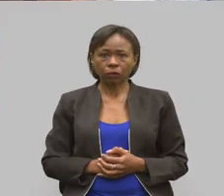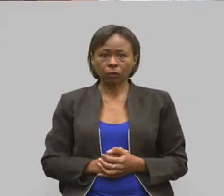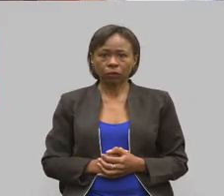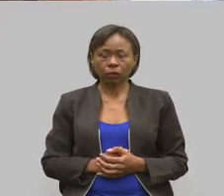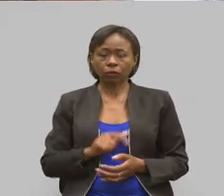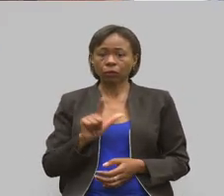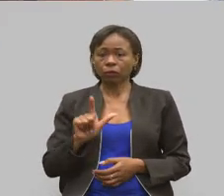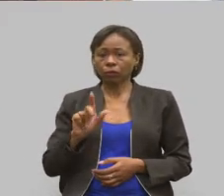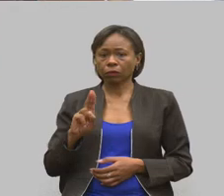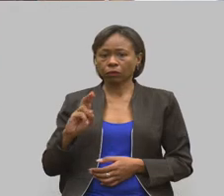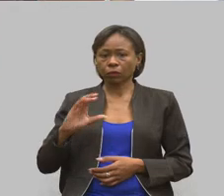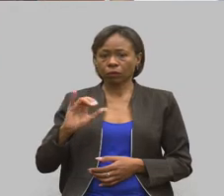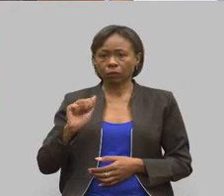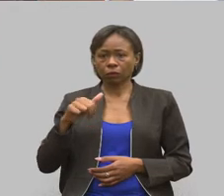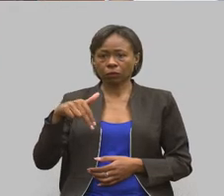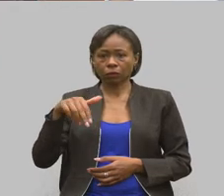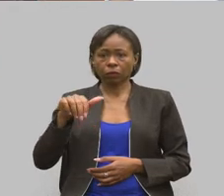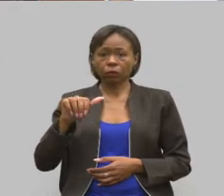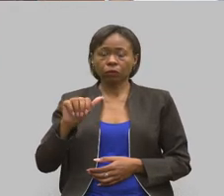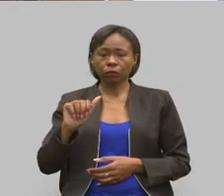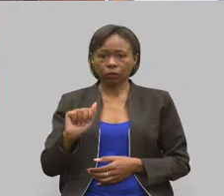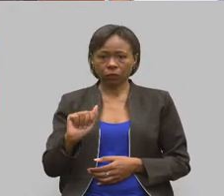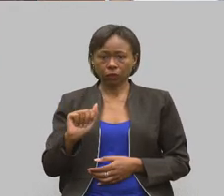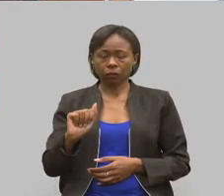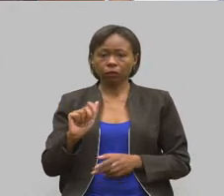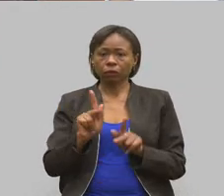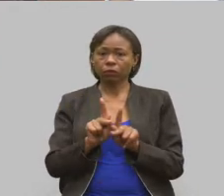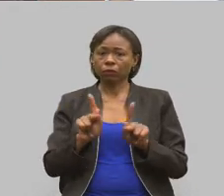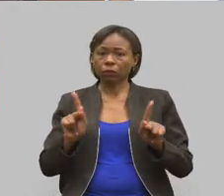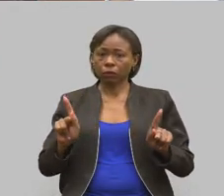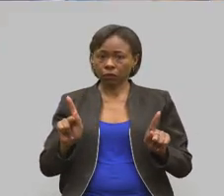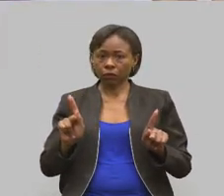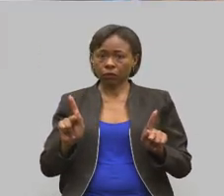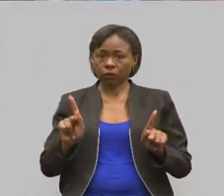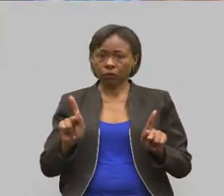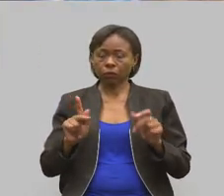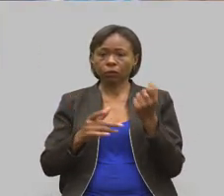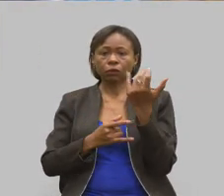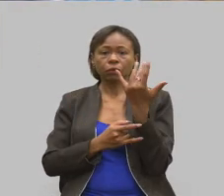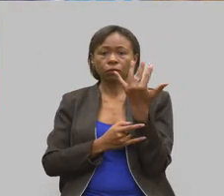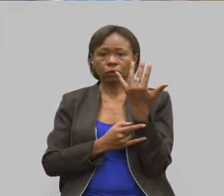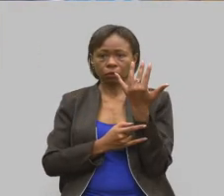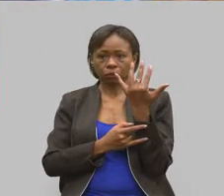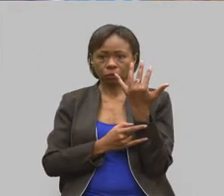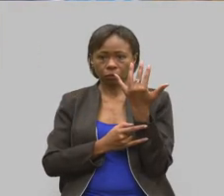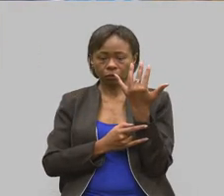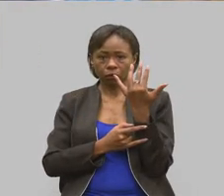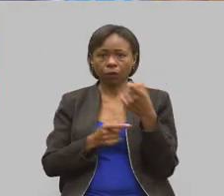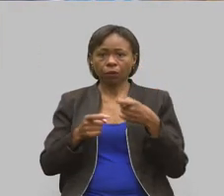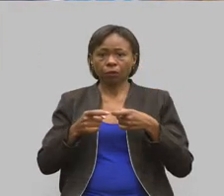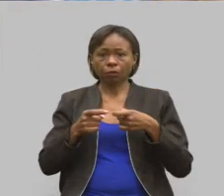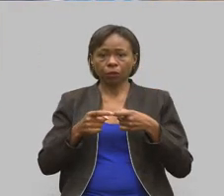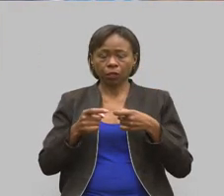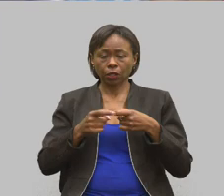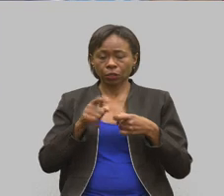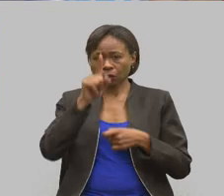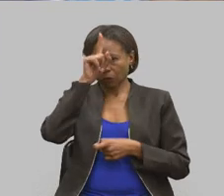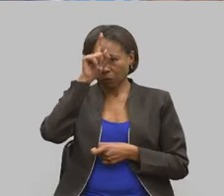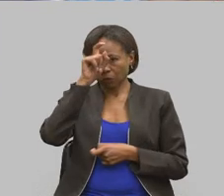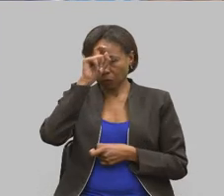Luciana Cristina dos Santos Silva professora da faculdade da UFMG médica do Hospital das Clínicas